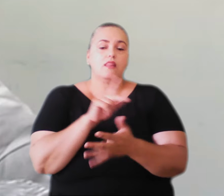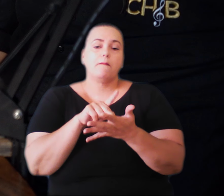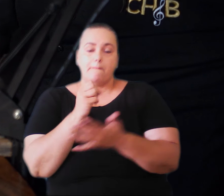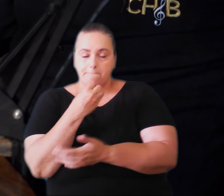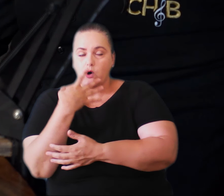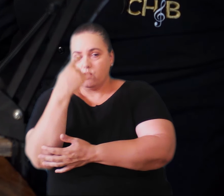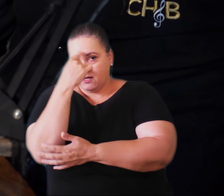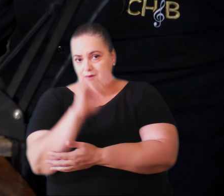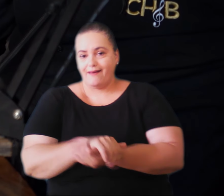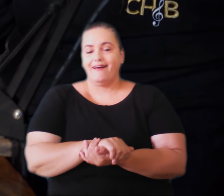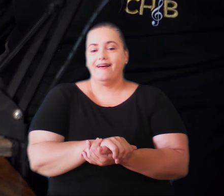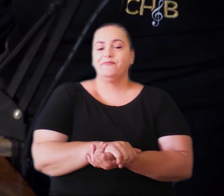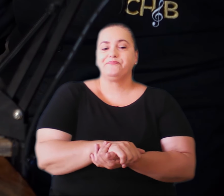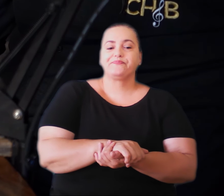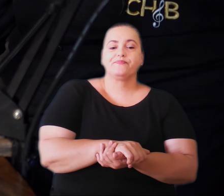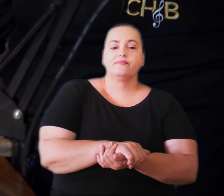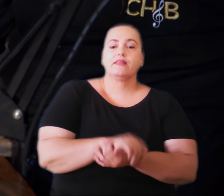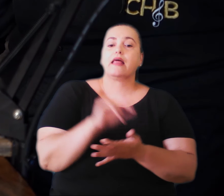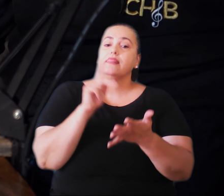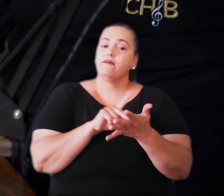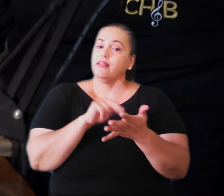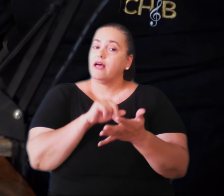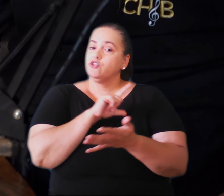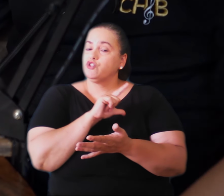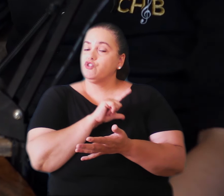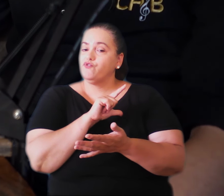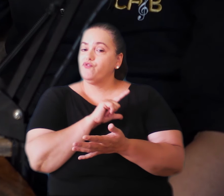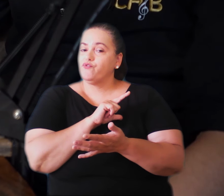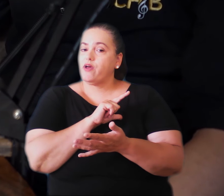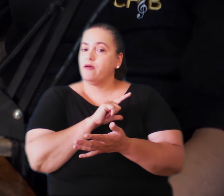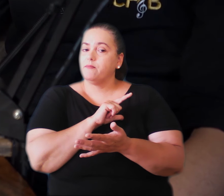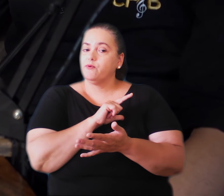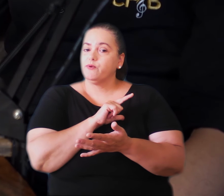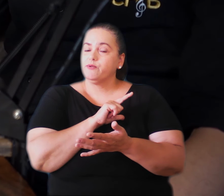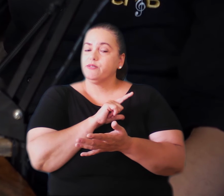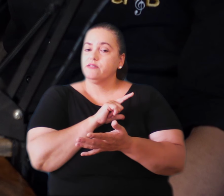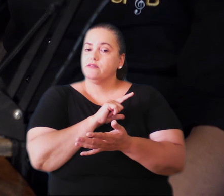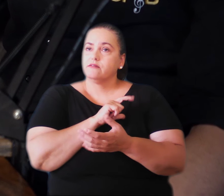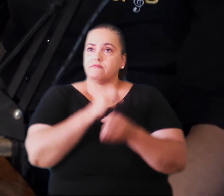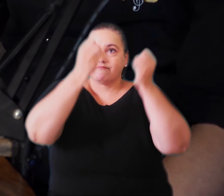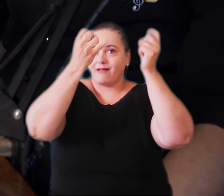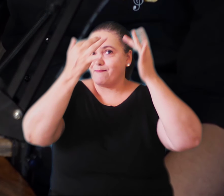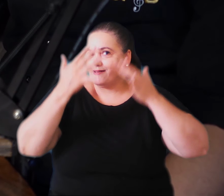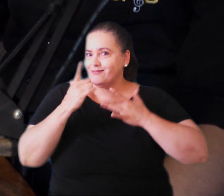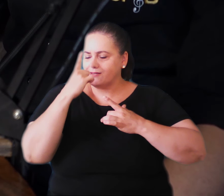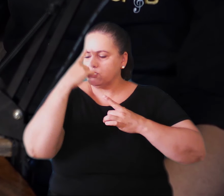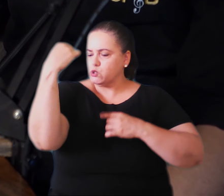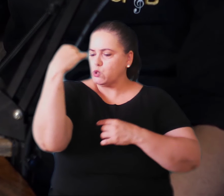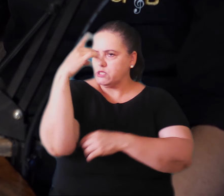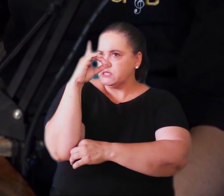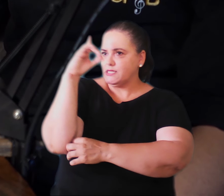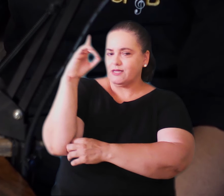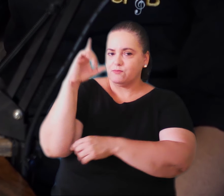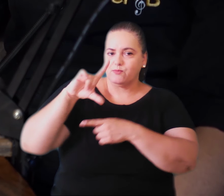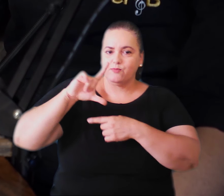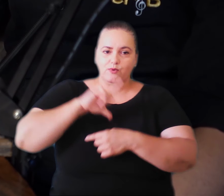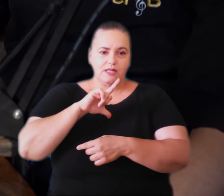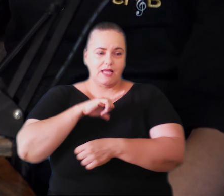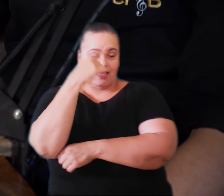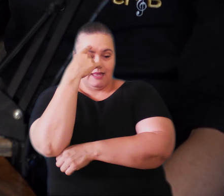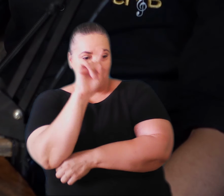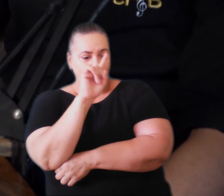ideia. Na verdade, concordei na hora. Eu sempre digo que nós somos abençoados e escolhidos por Deus por ter essa ideia,